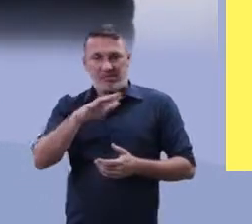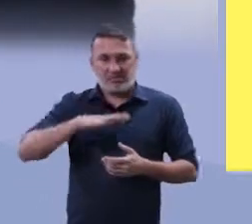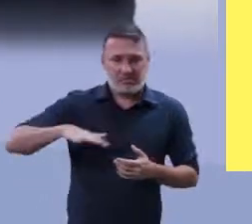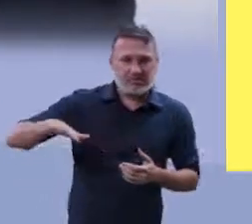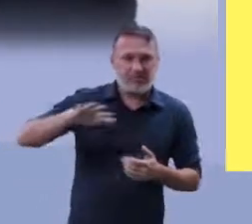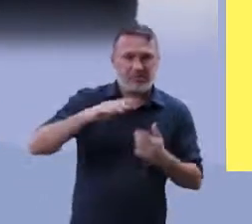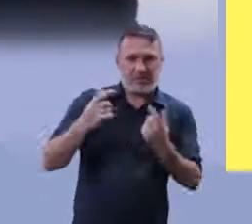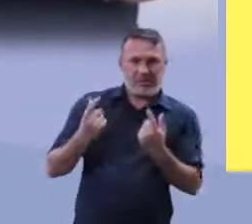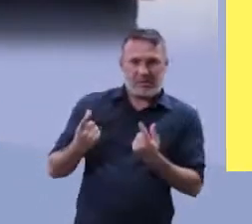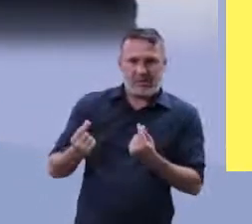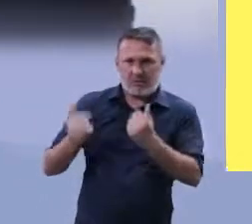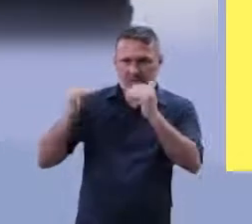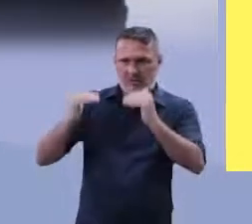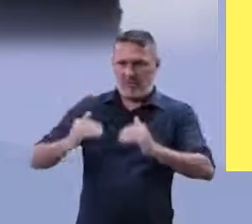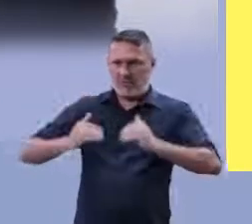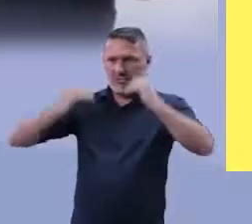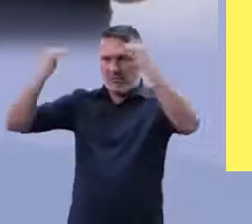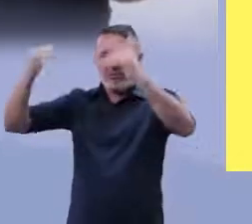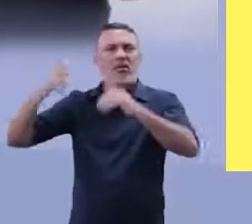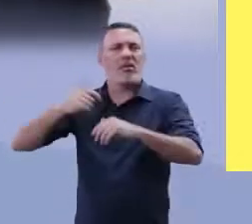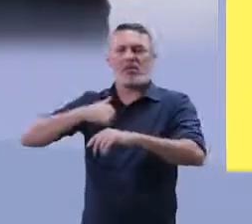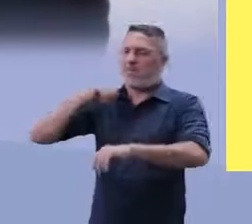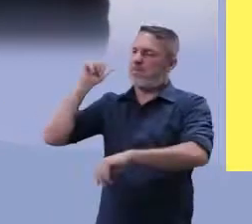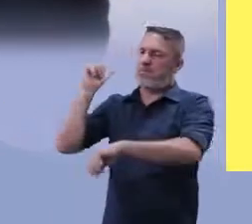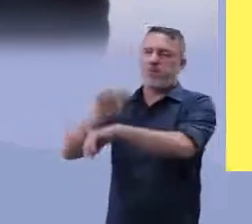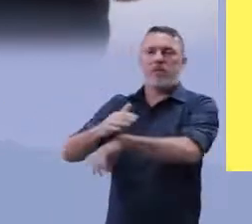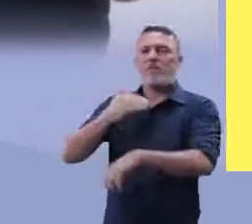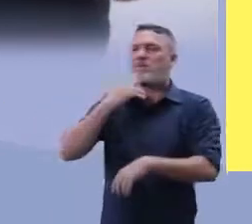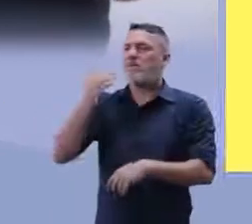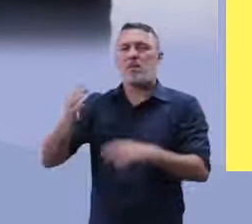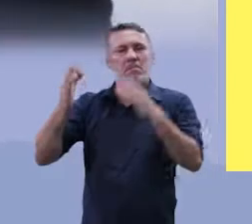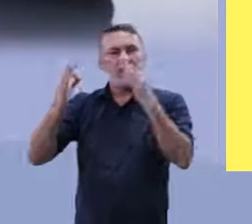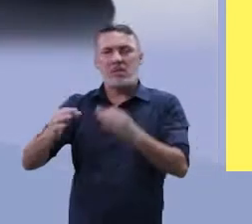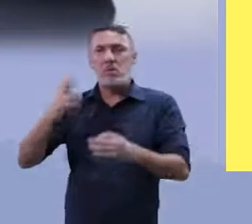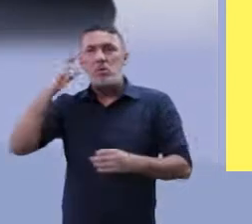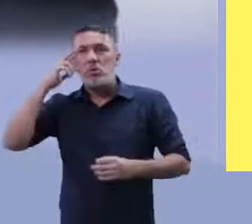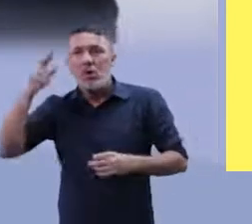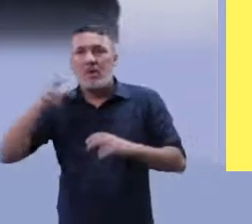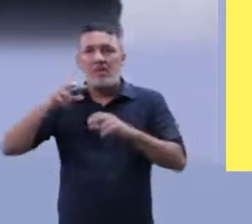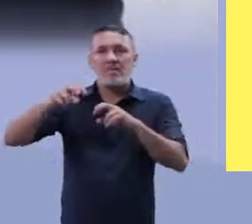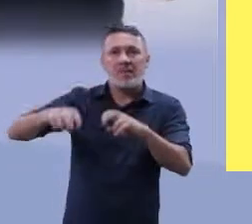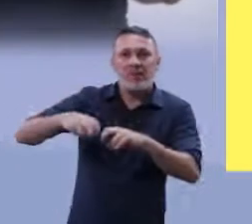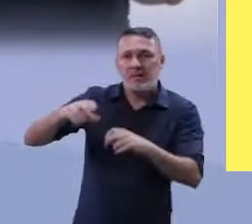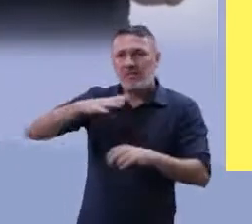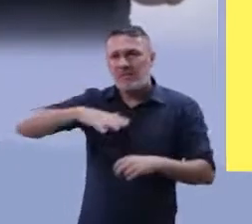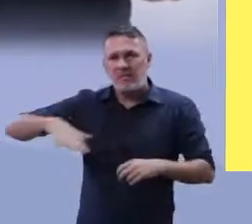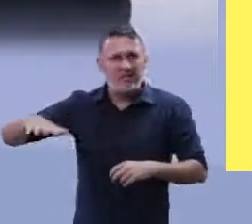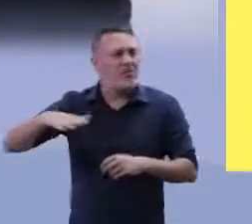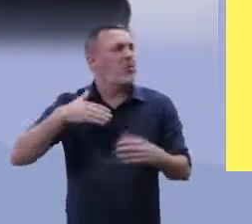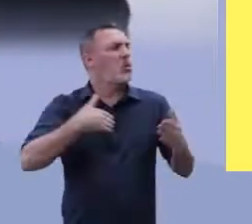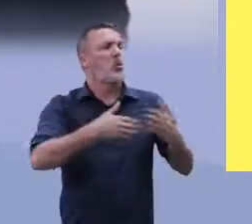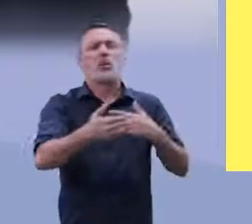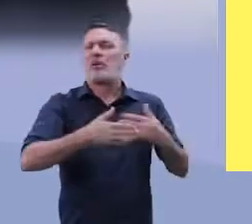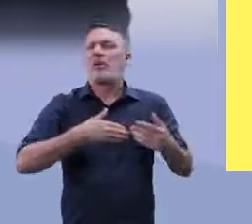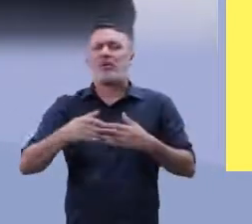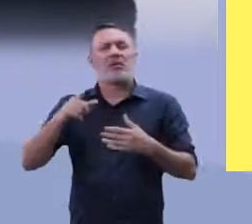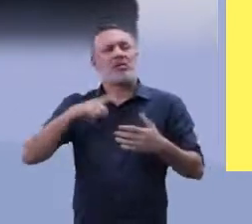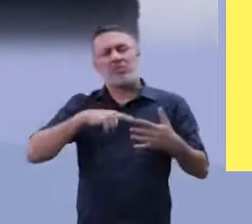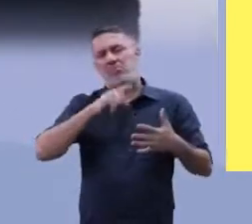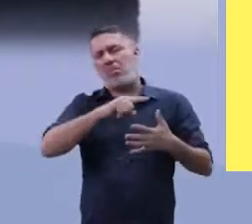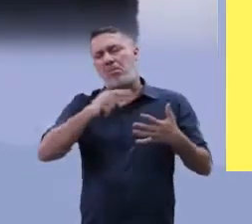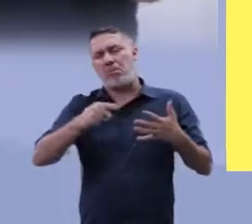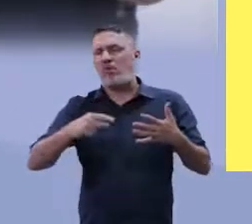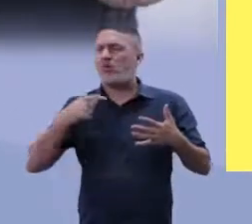as aritocracias cautelosas, barões lampiões, os condes joões,